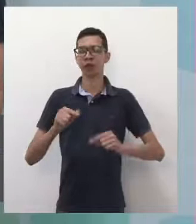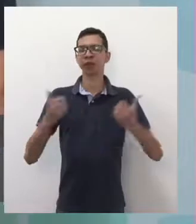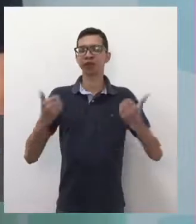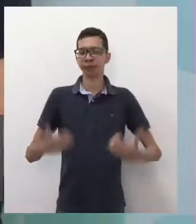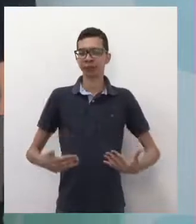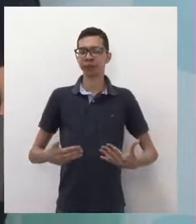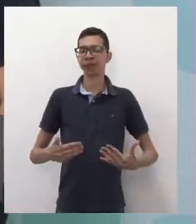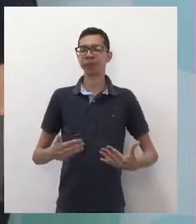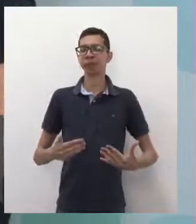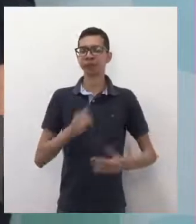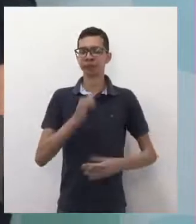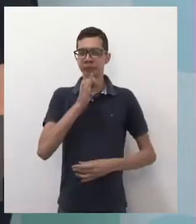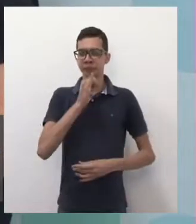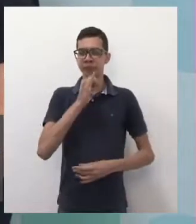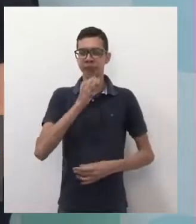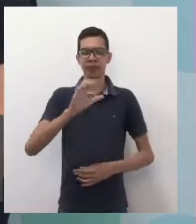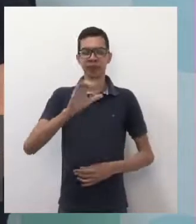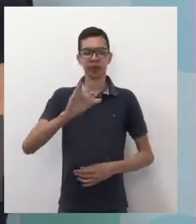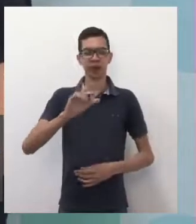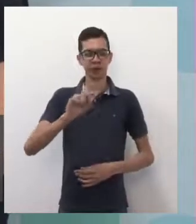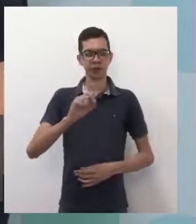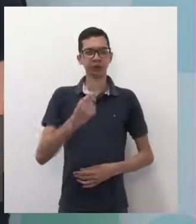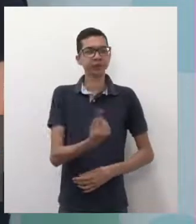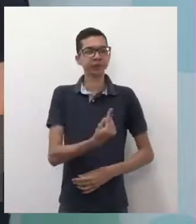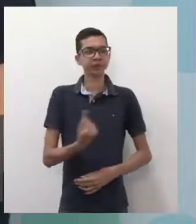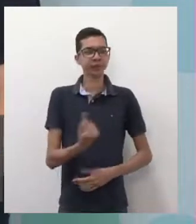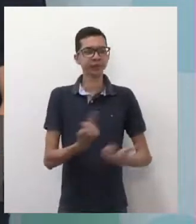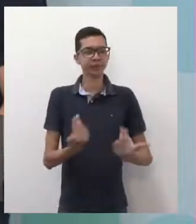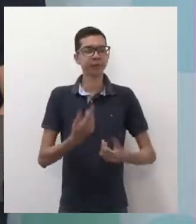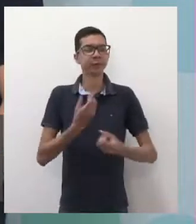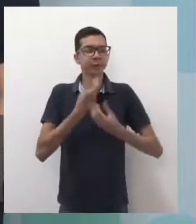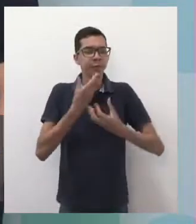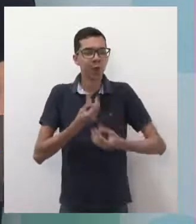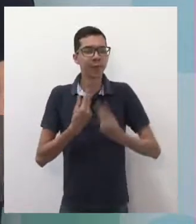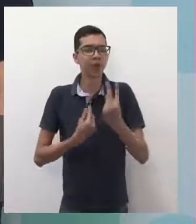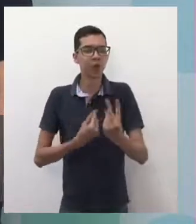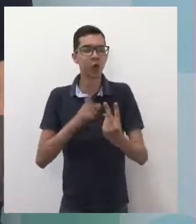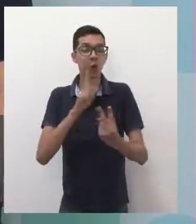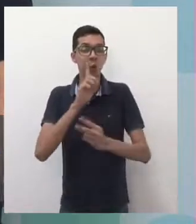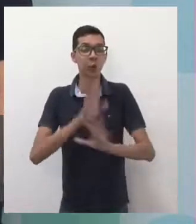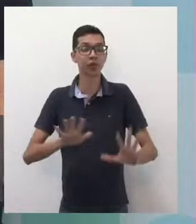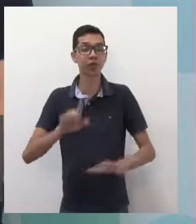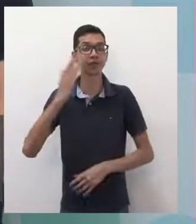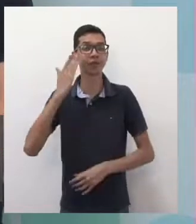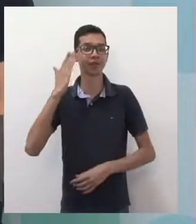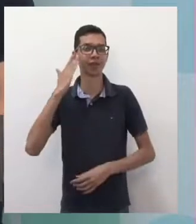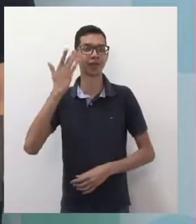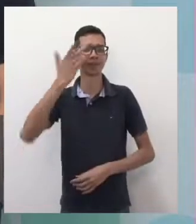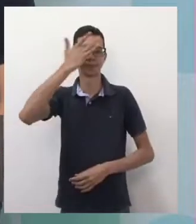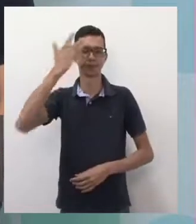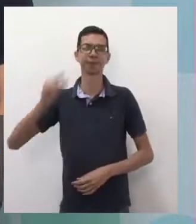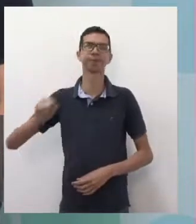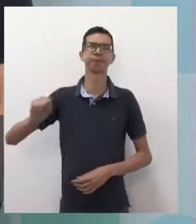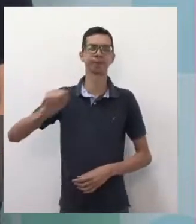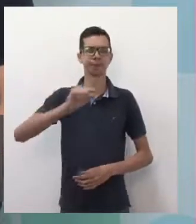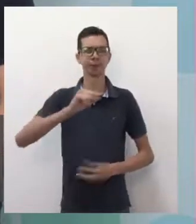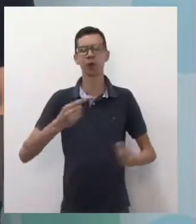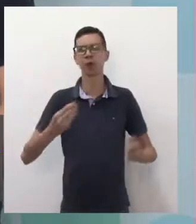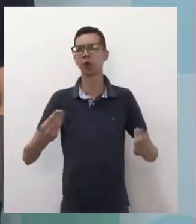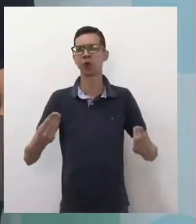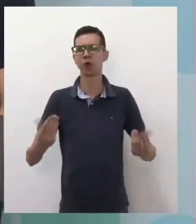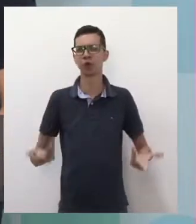aqui, são duas informações aí que você tem que tomar cuidado, que você sabe como o pessoal expõe a gente